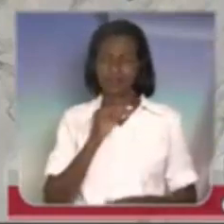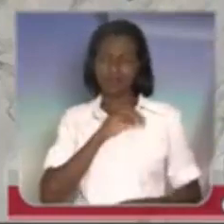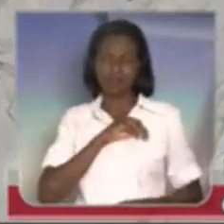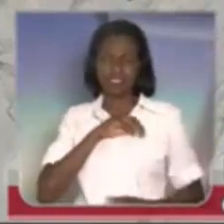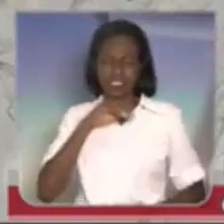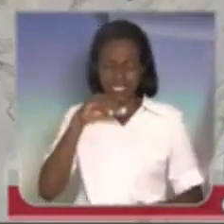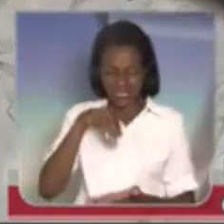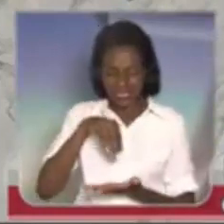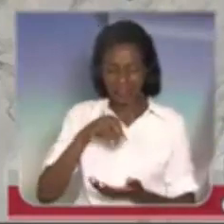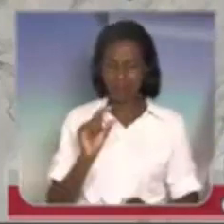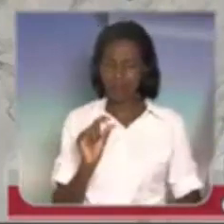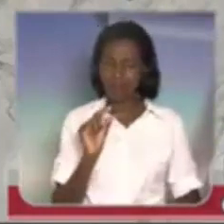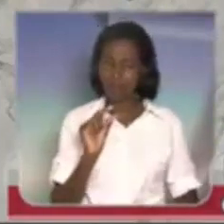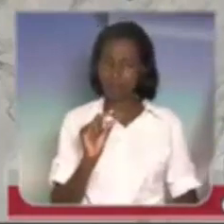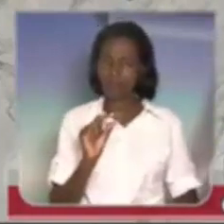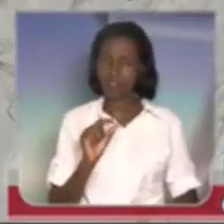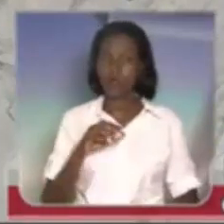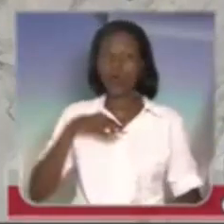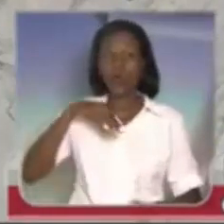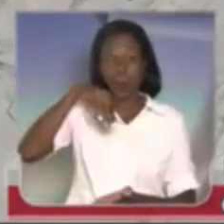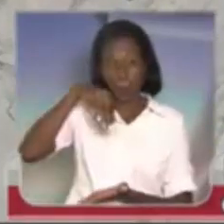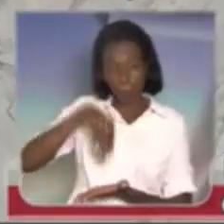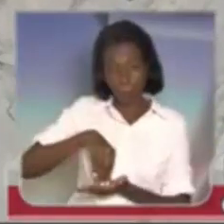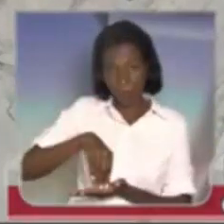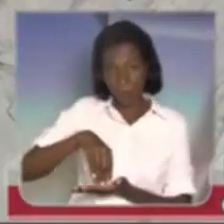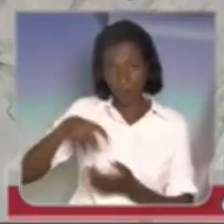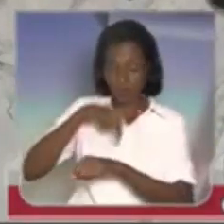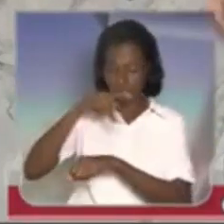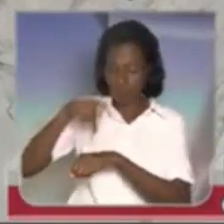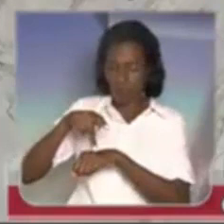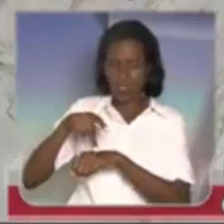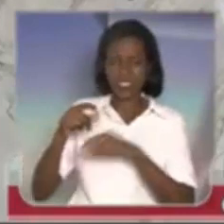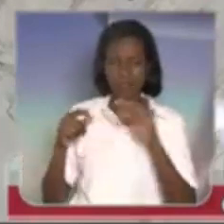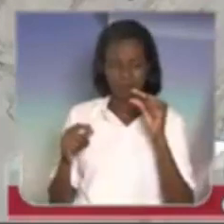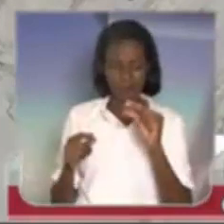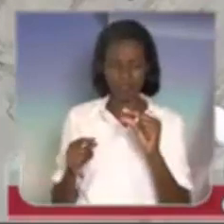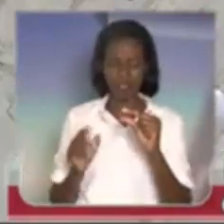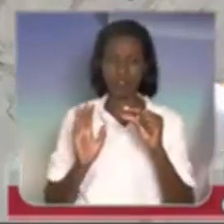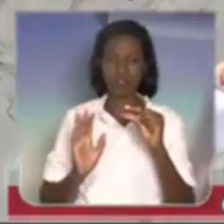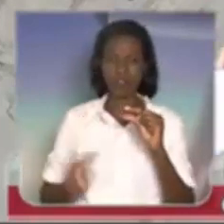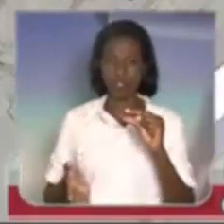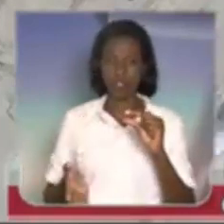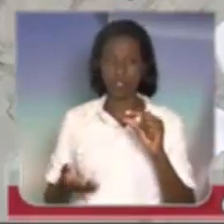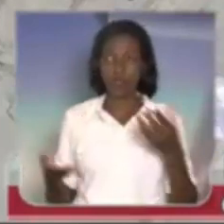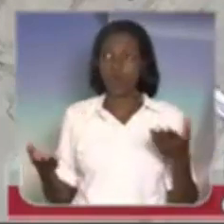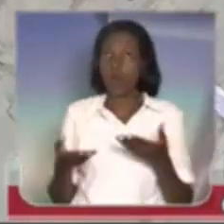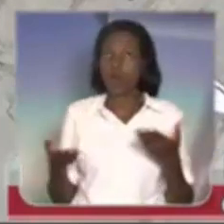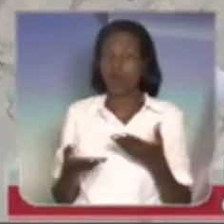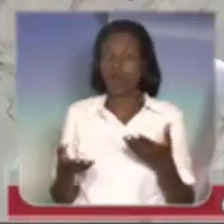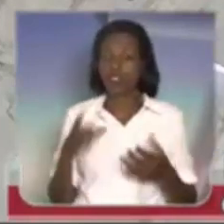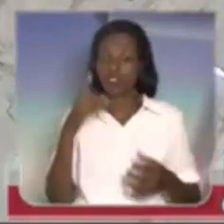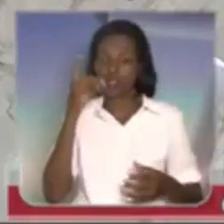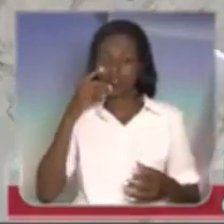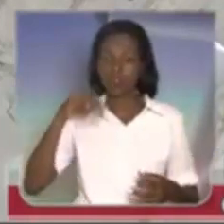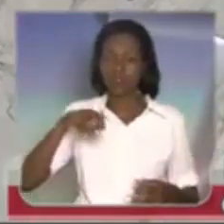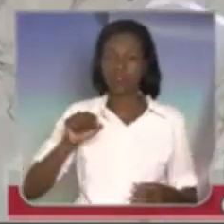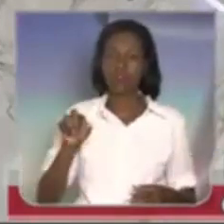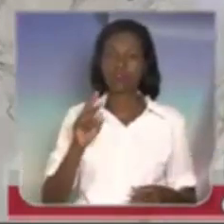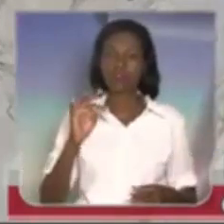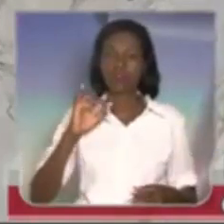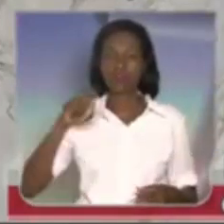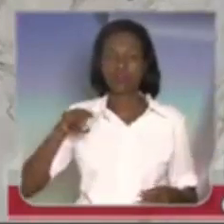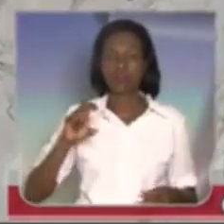de São Paulo que o piso nacional que já é baixo que é um piso o piso nacional hoje Deputado Marcos Martins é de